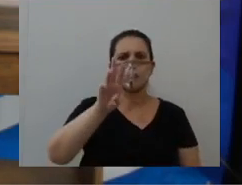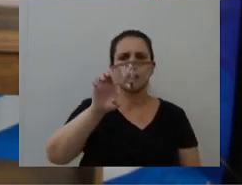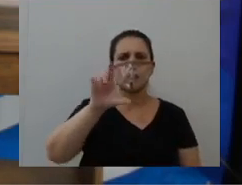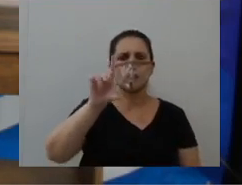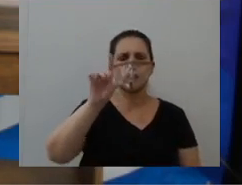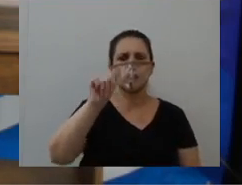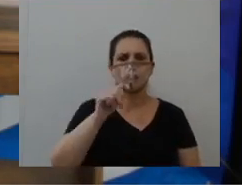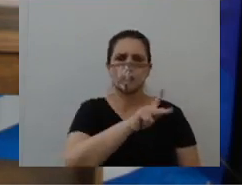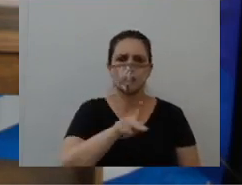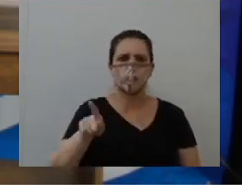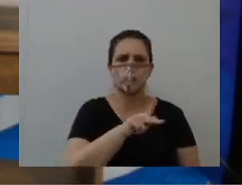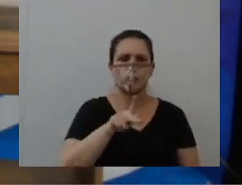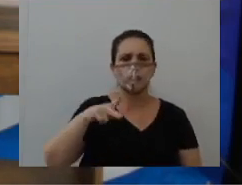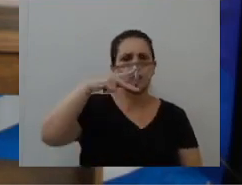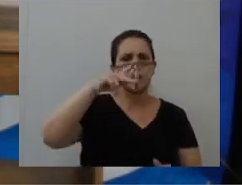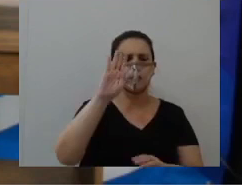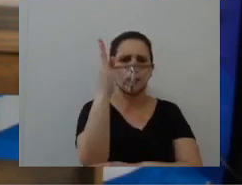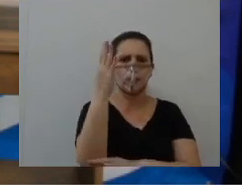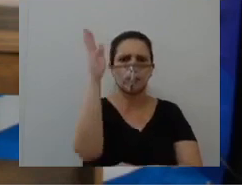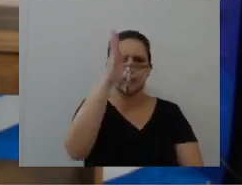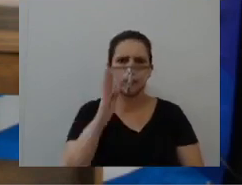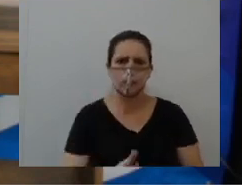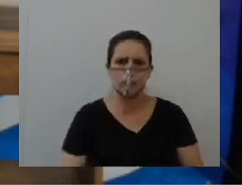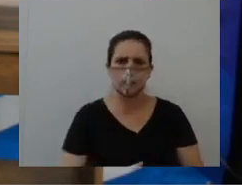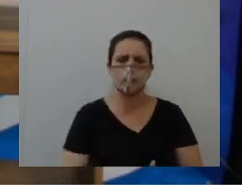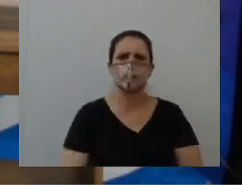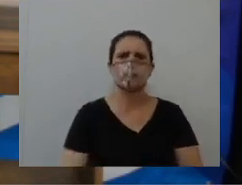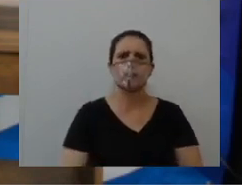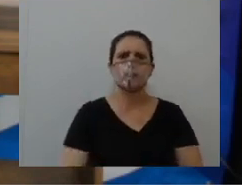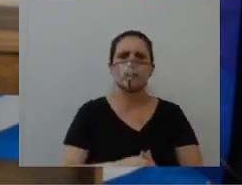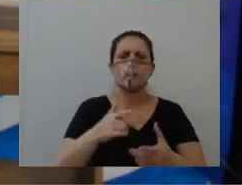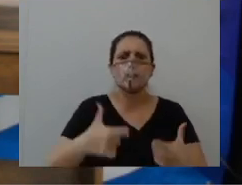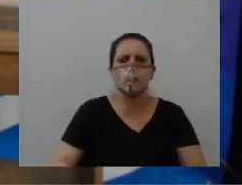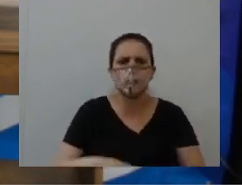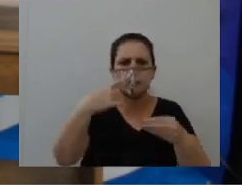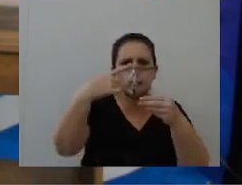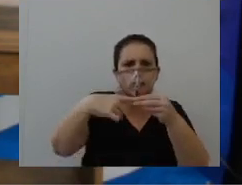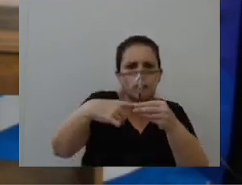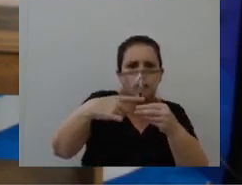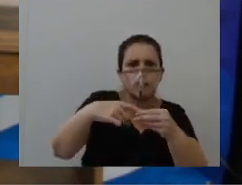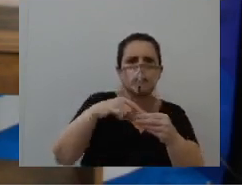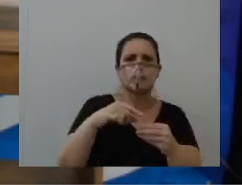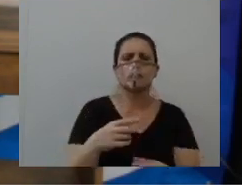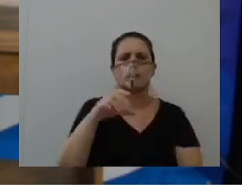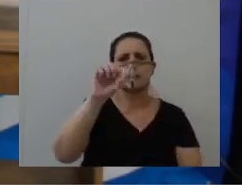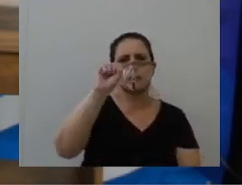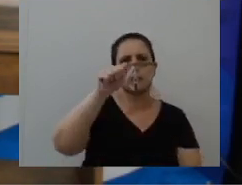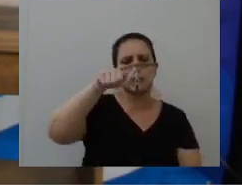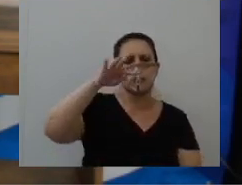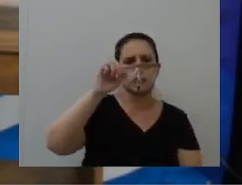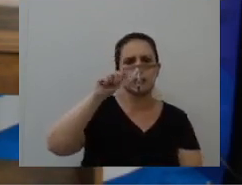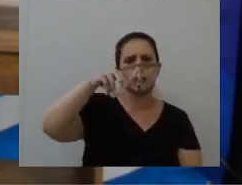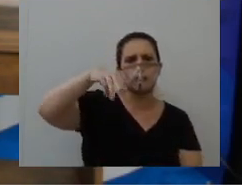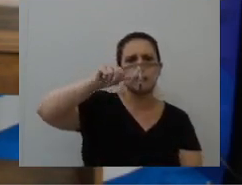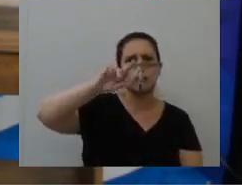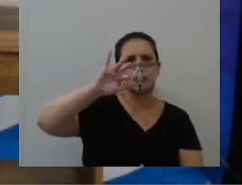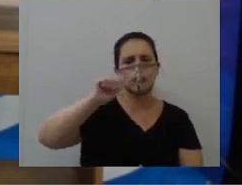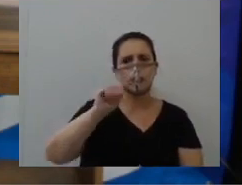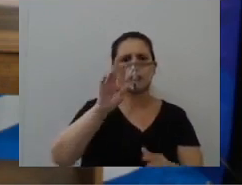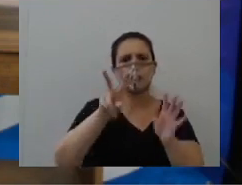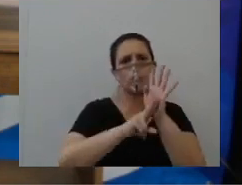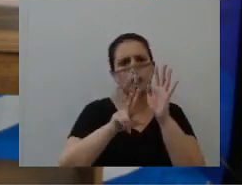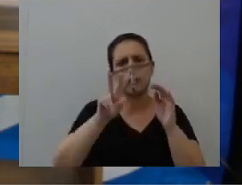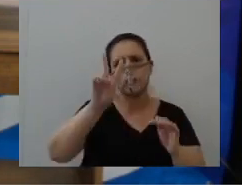professora da EREM Pau Brasil, situada no projeto Fugêncio, município de Santa Maria da Boa Vista. Cheiro para todo mundo aí,